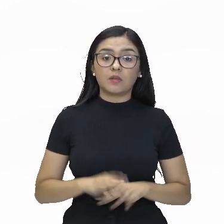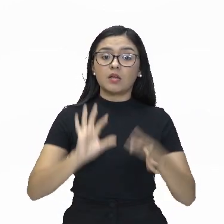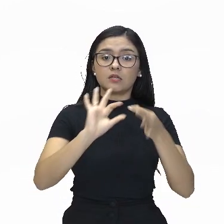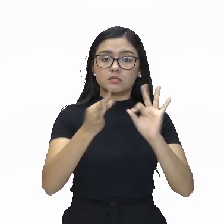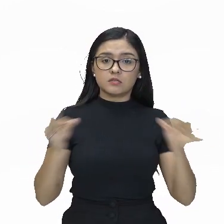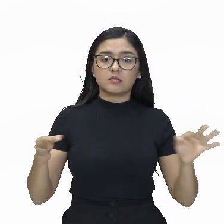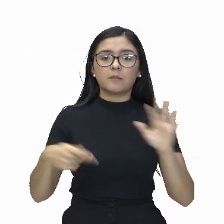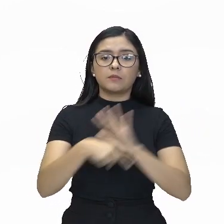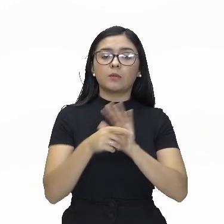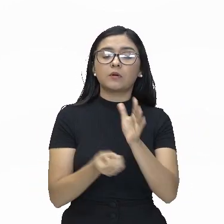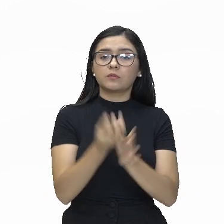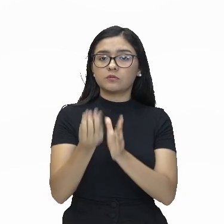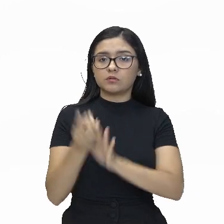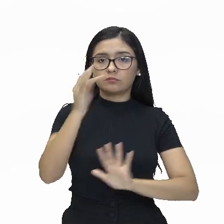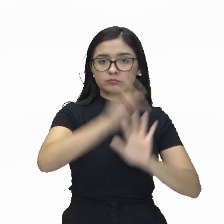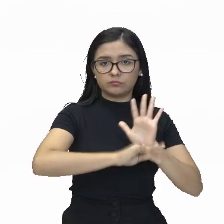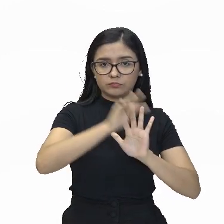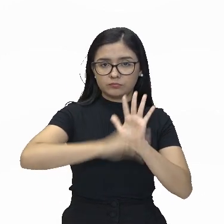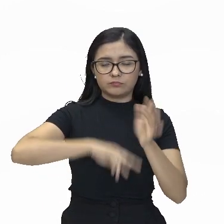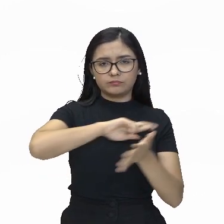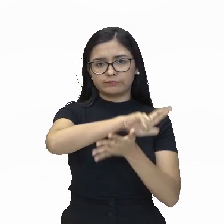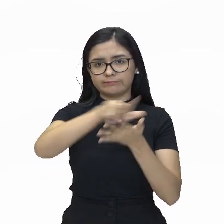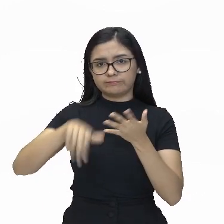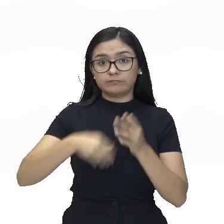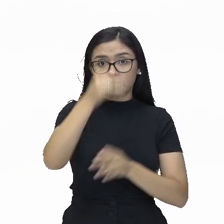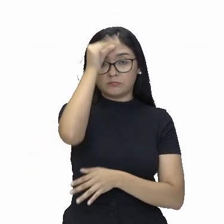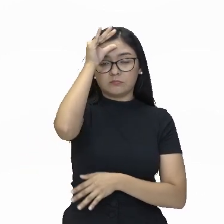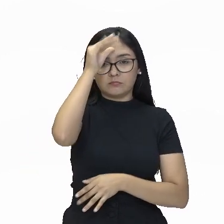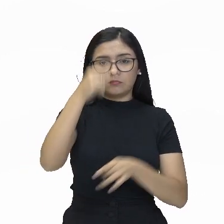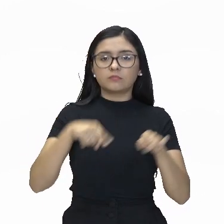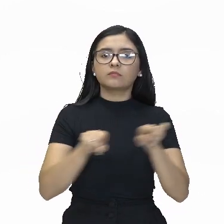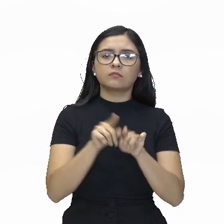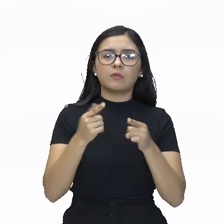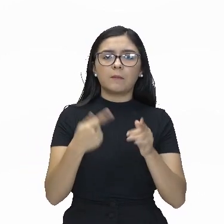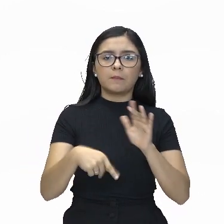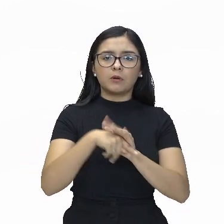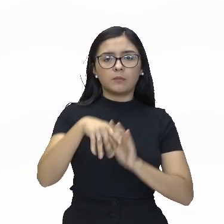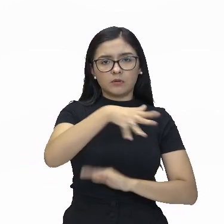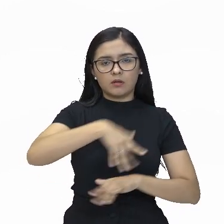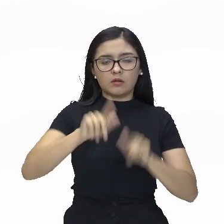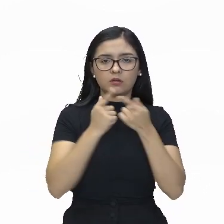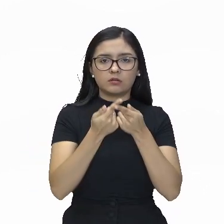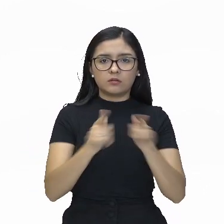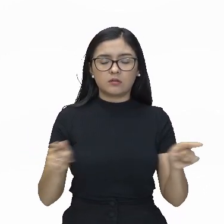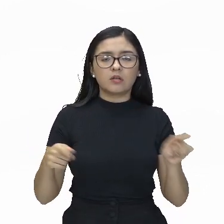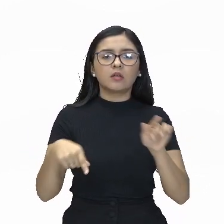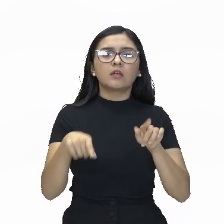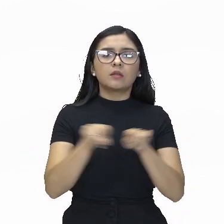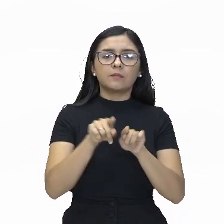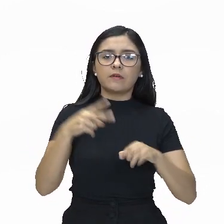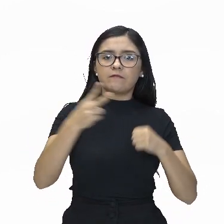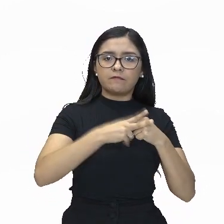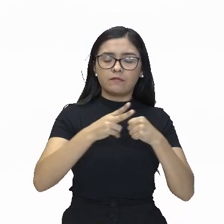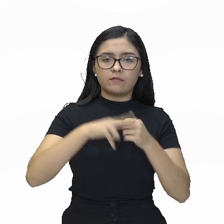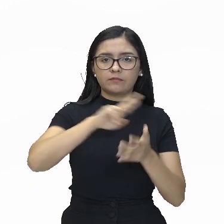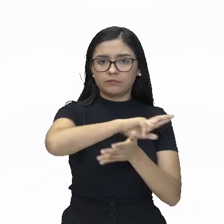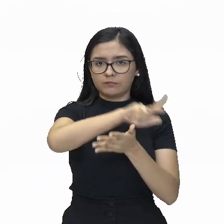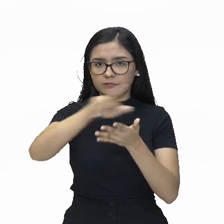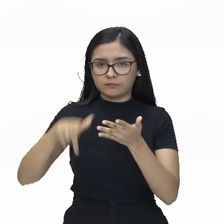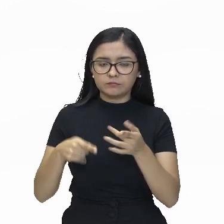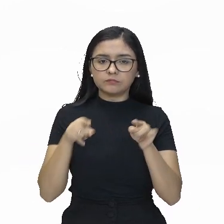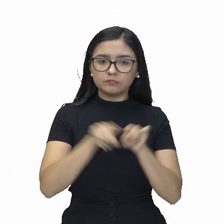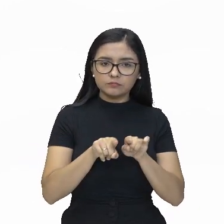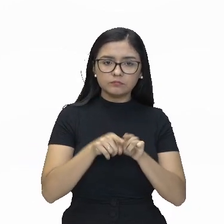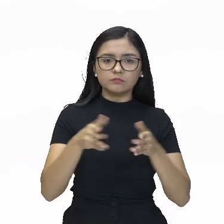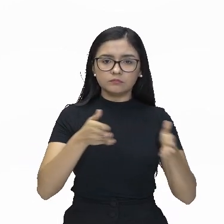sintaxe na produção de textos, conhecimento gramatical, verbos modais, tempos e